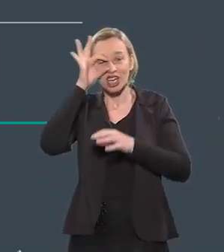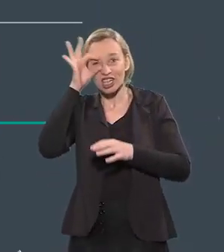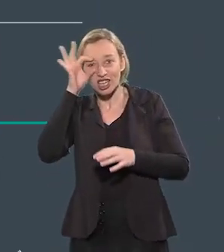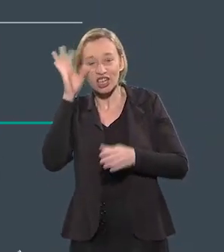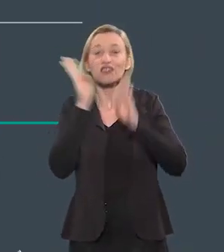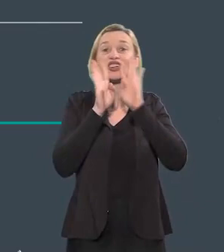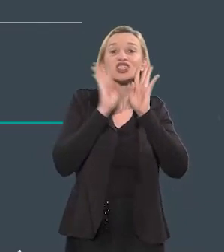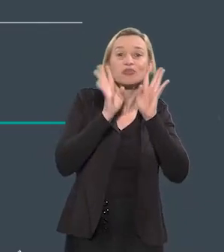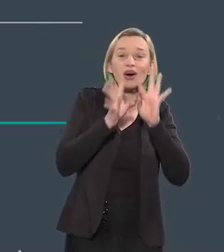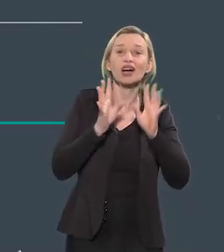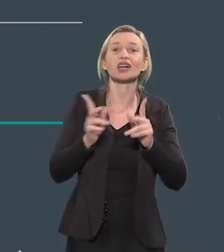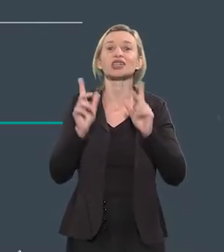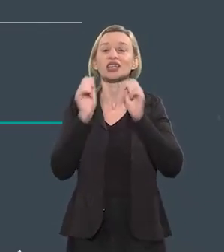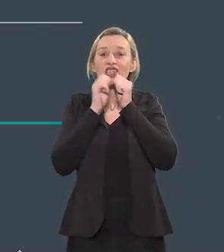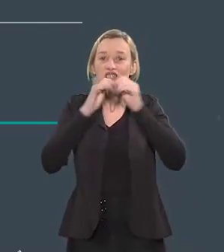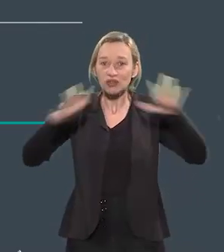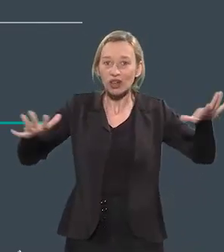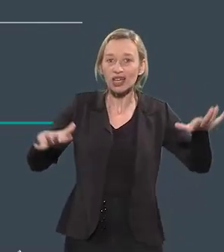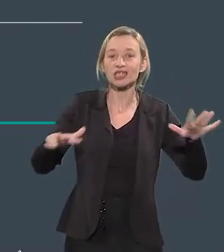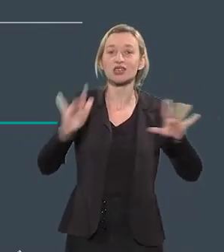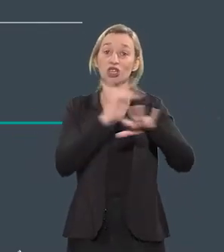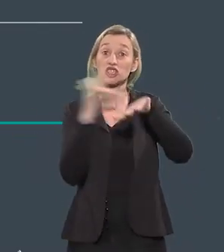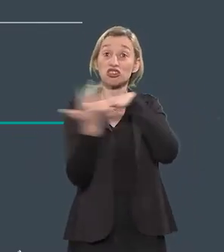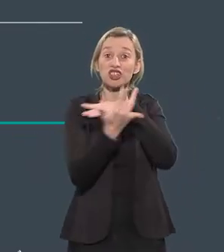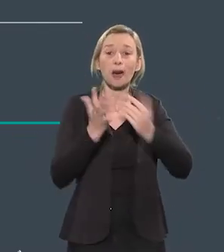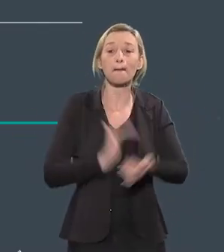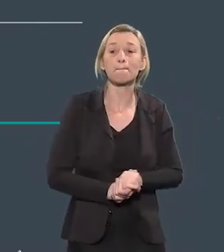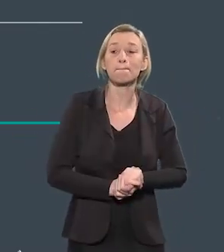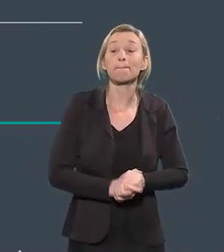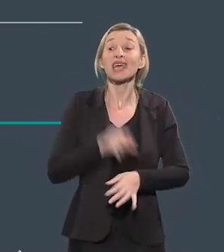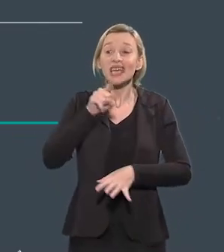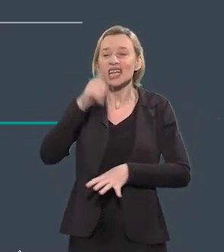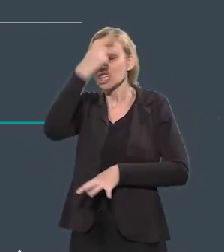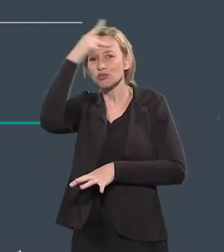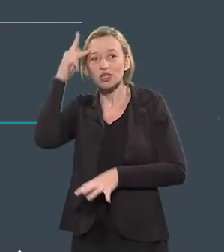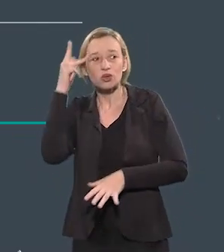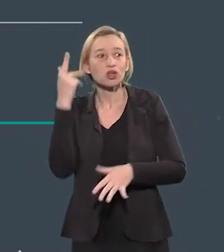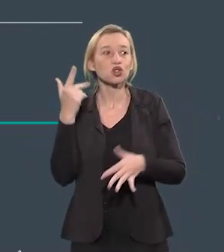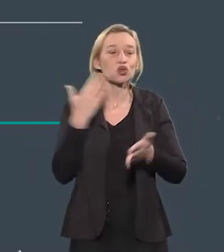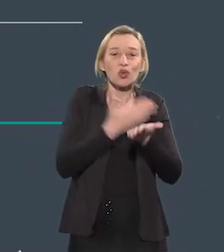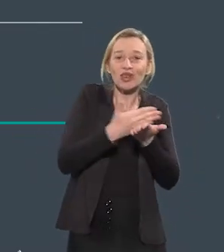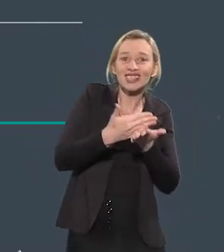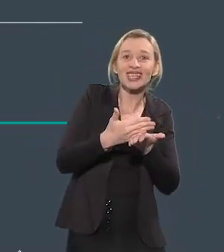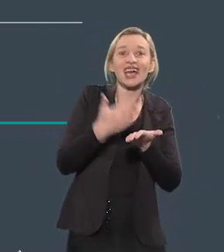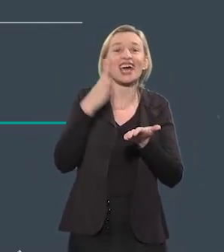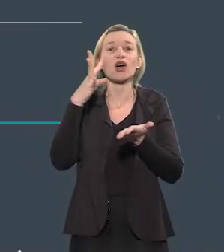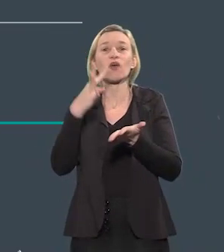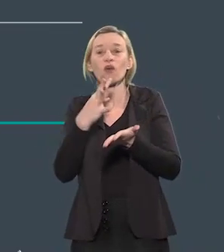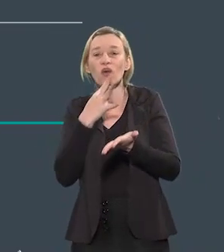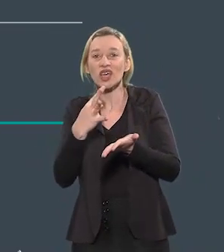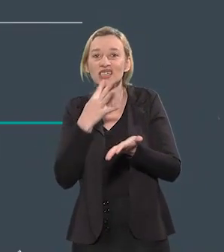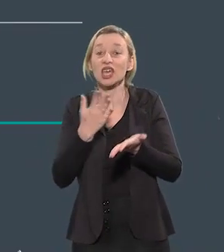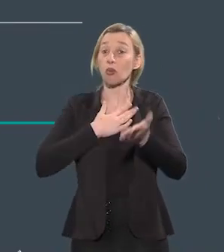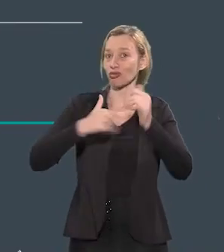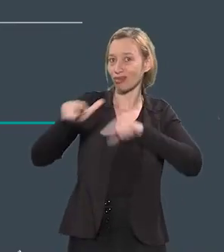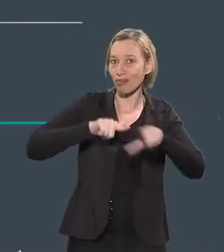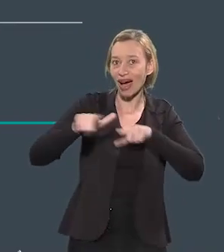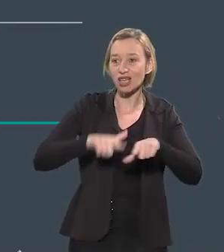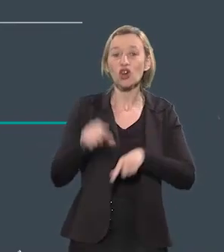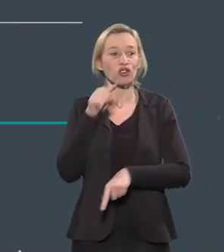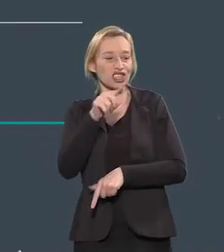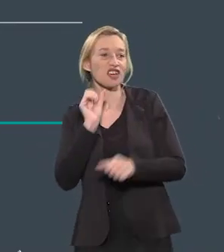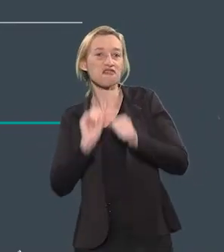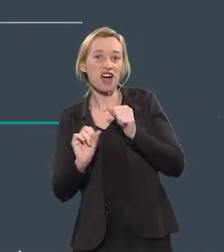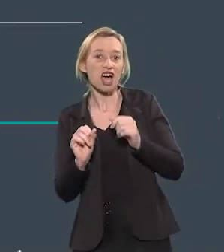Instagram, Facebook, de fazer essa divulgação em rede social. E ali as pessoas começaram a saber o que eu fazia.